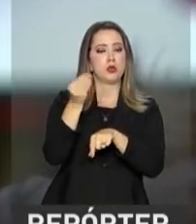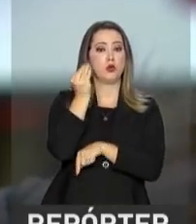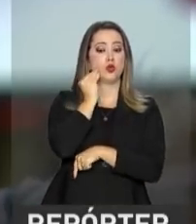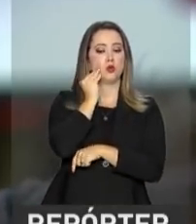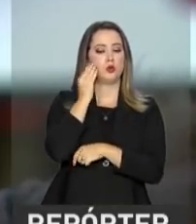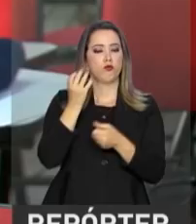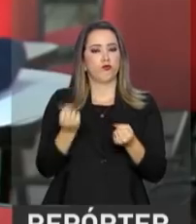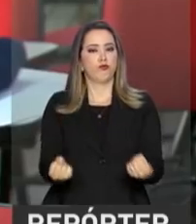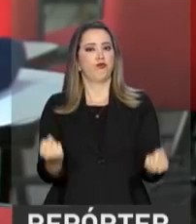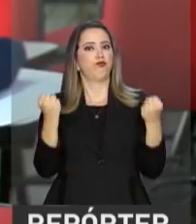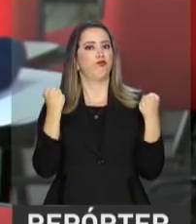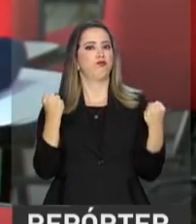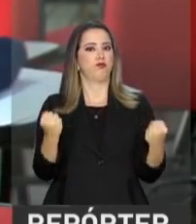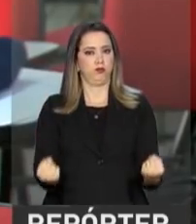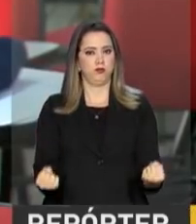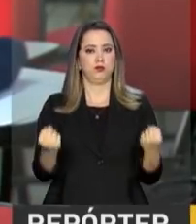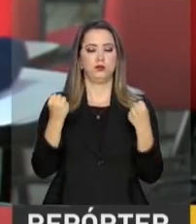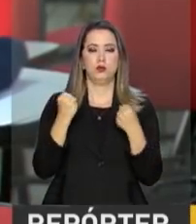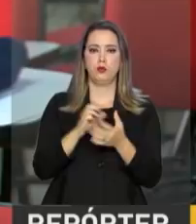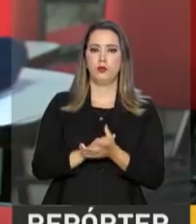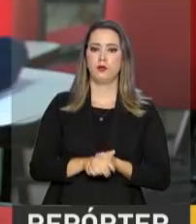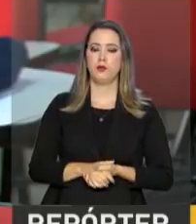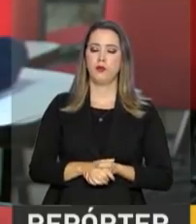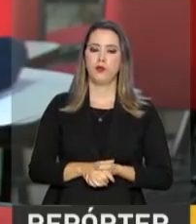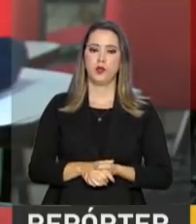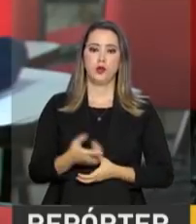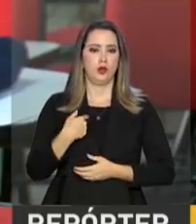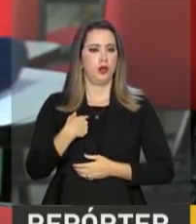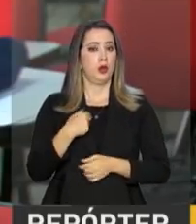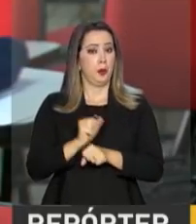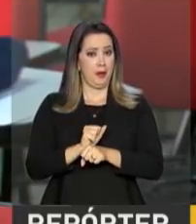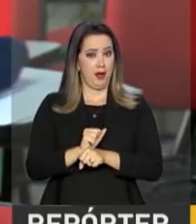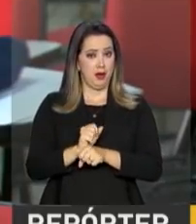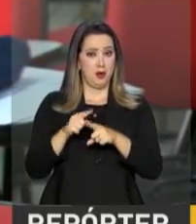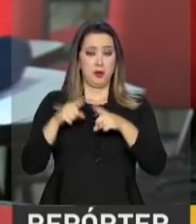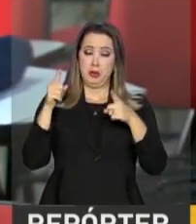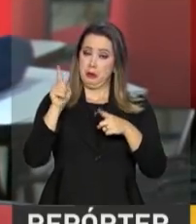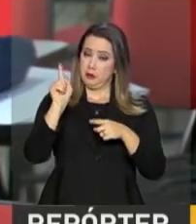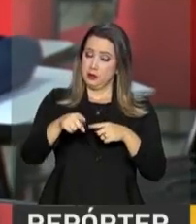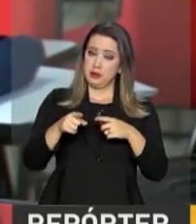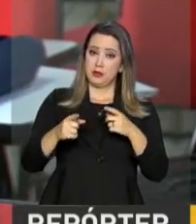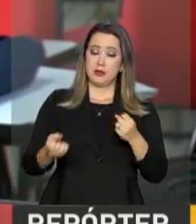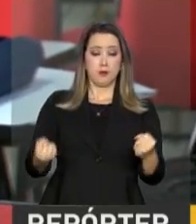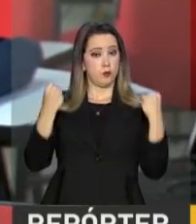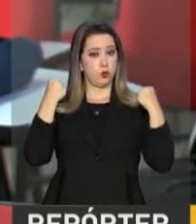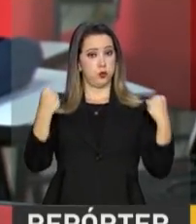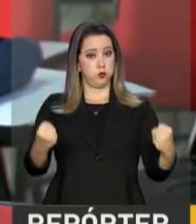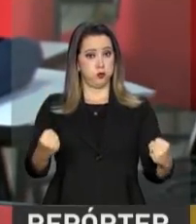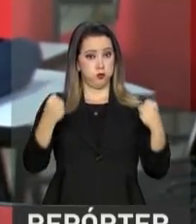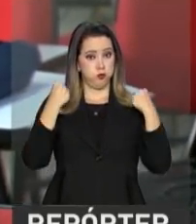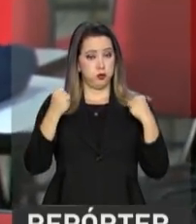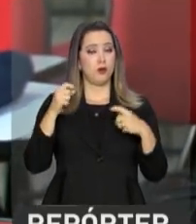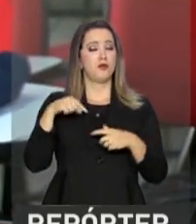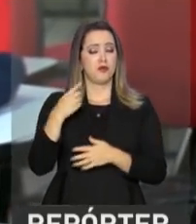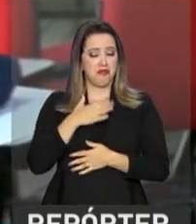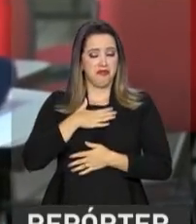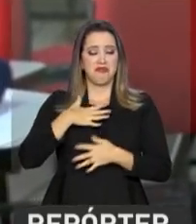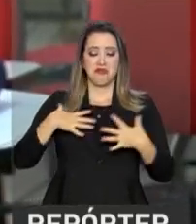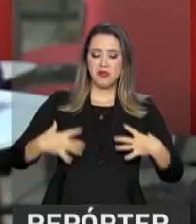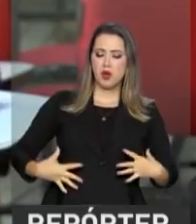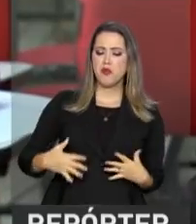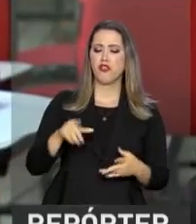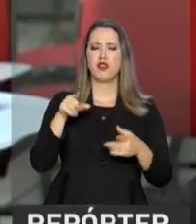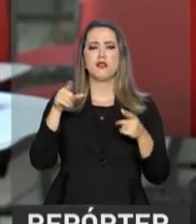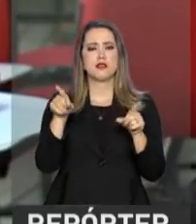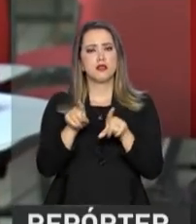física eu só paro pra poder me preparar para a prova física então é também um momento que me preparo pela física